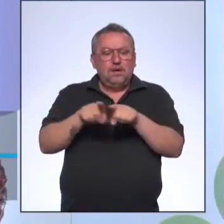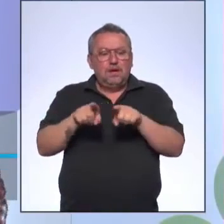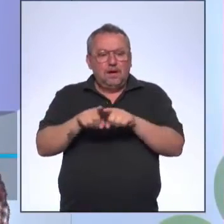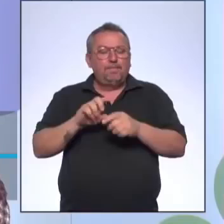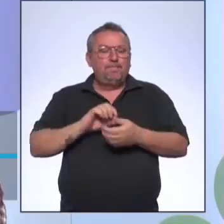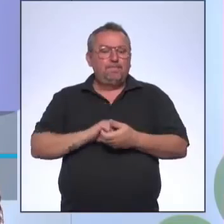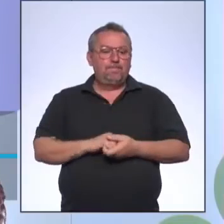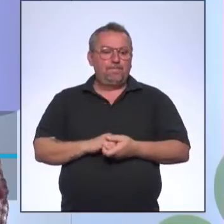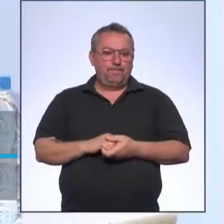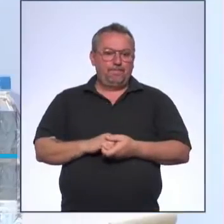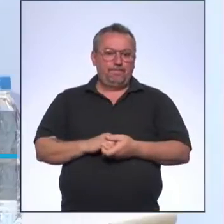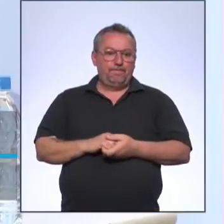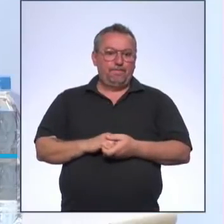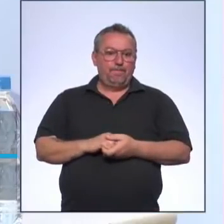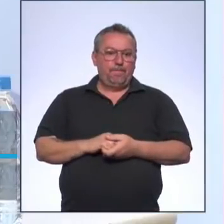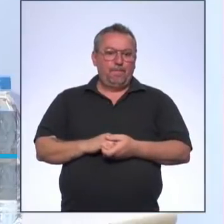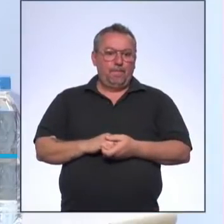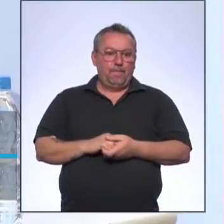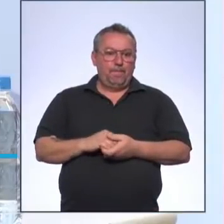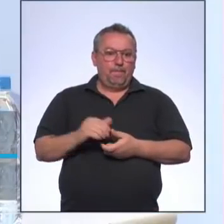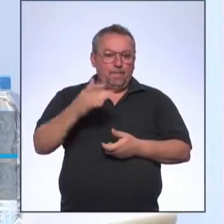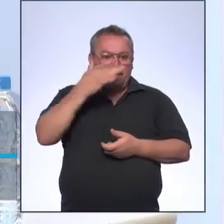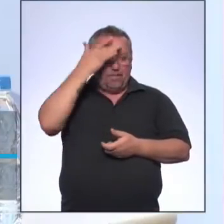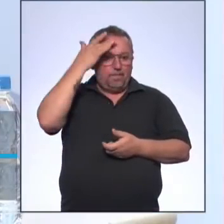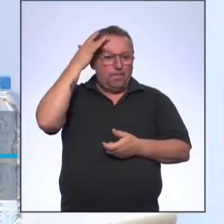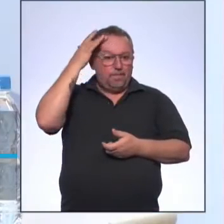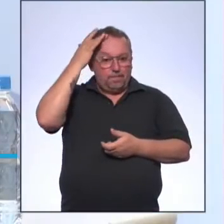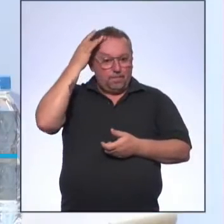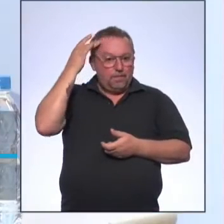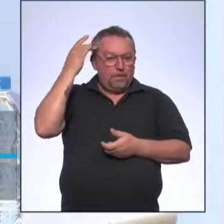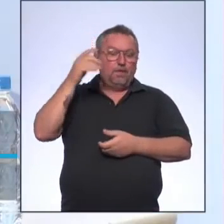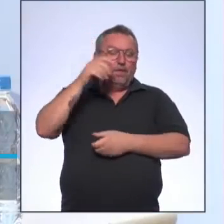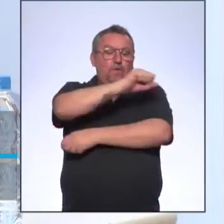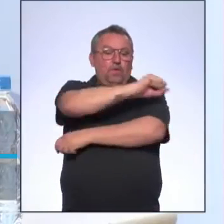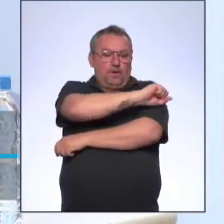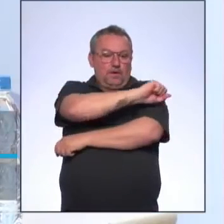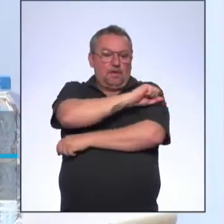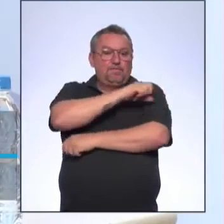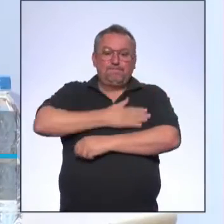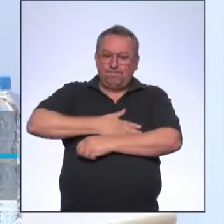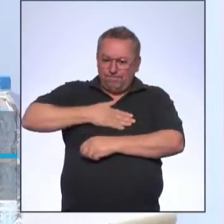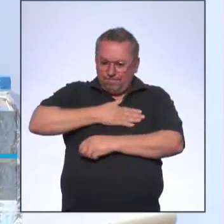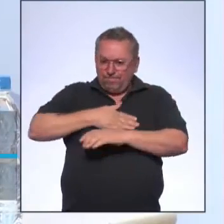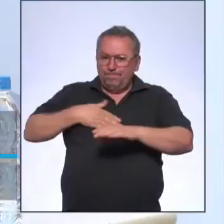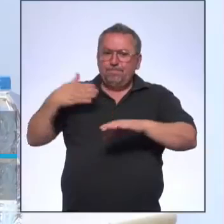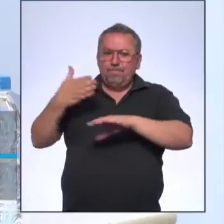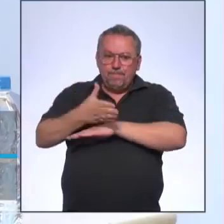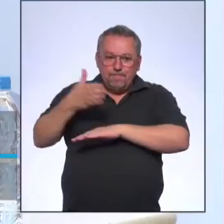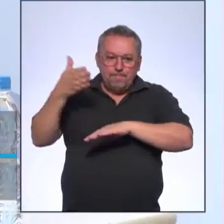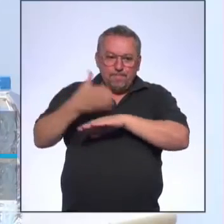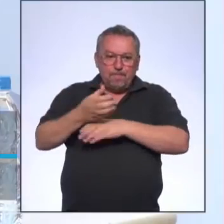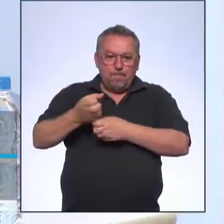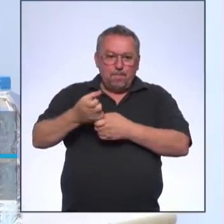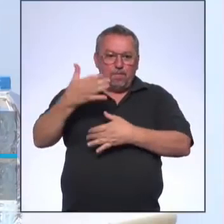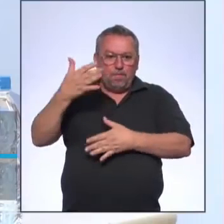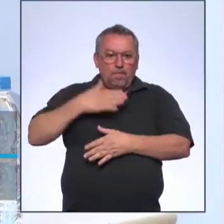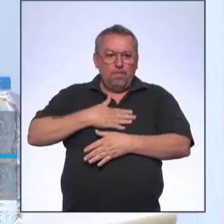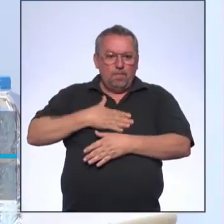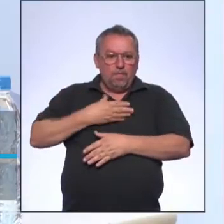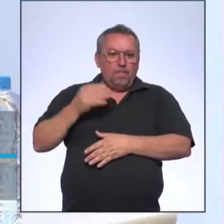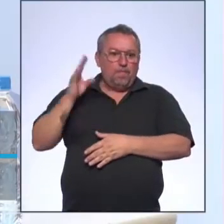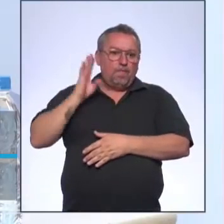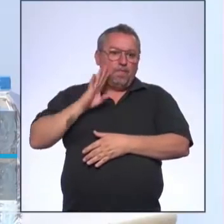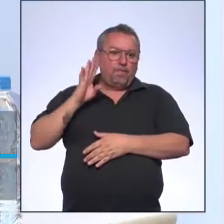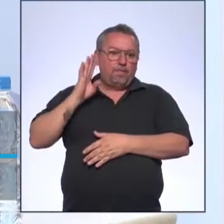música. Pessoal do oitavo, obrigada pela participação. Estou gostando muito do que está aparecendo no chat, tem bastante coisa